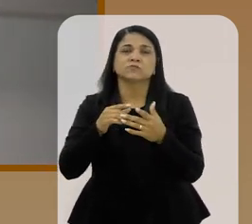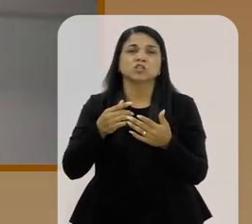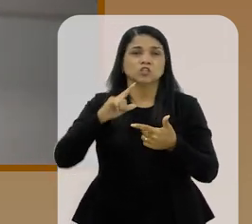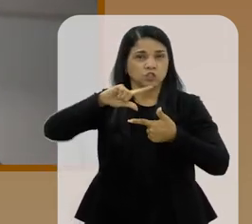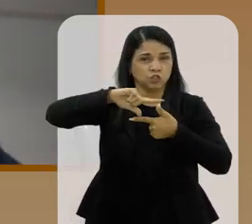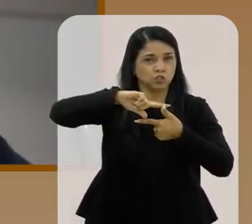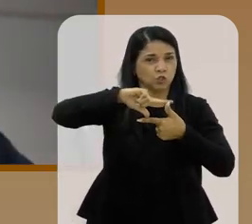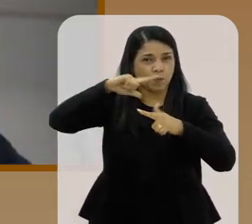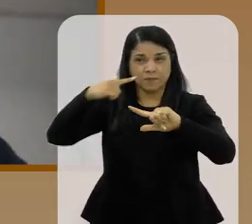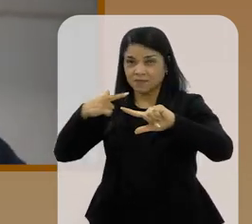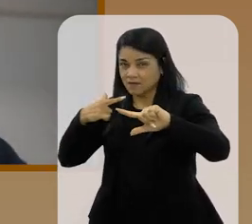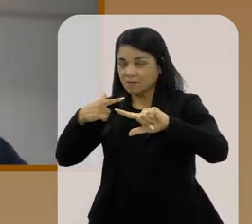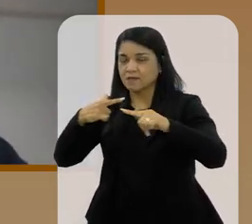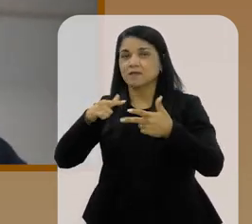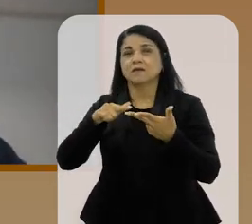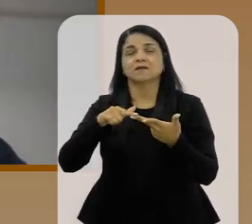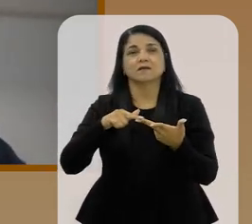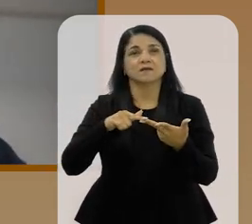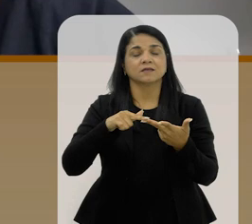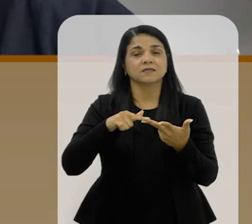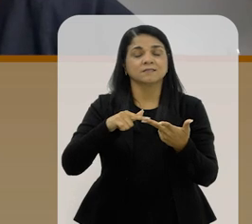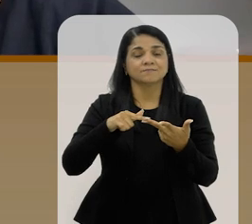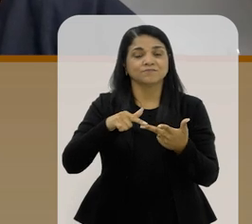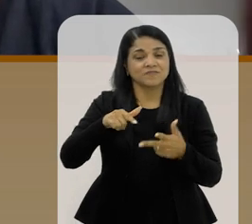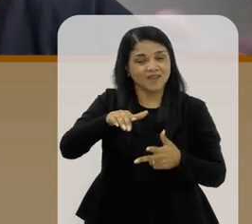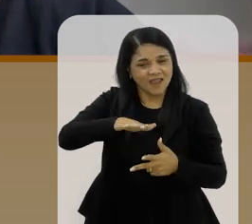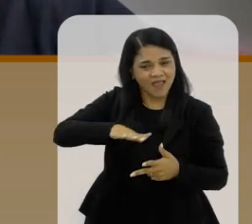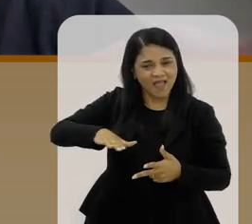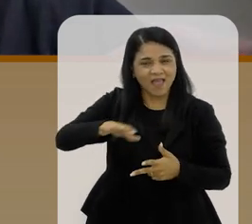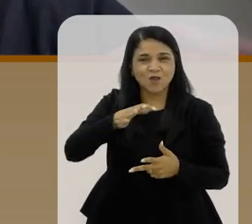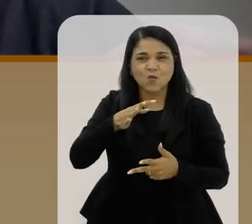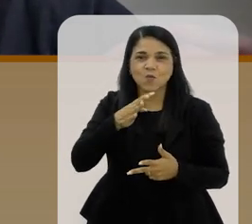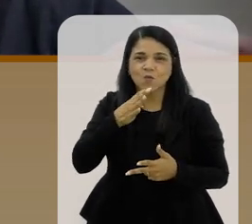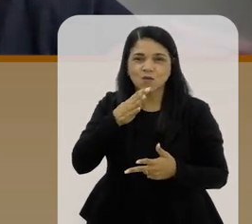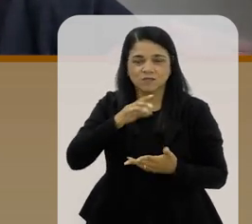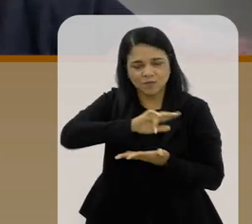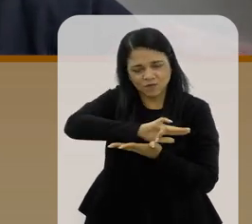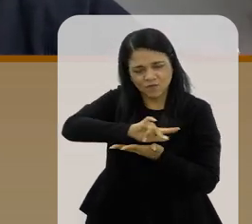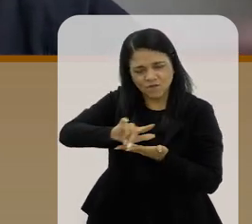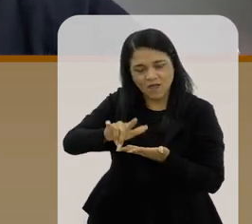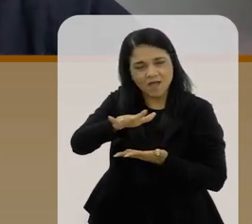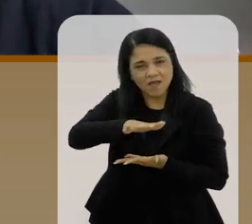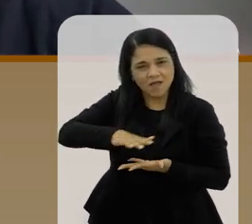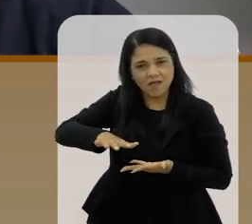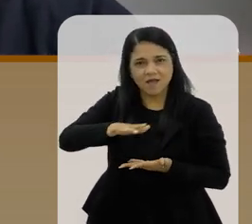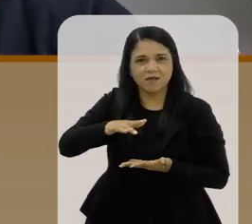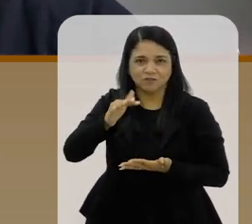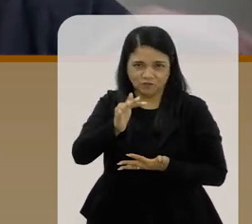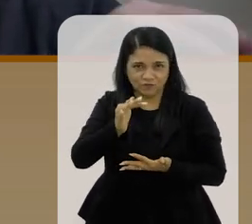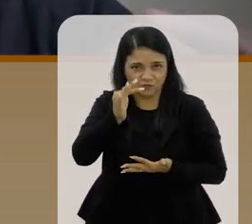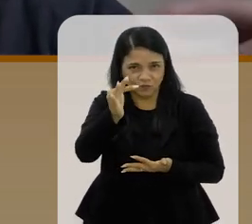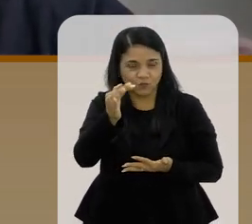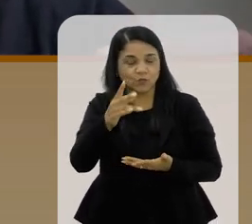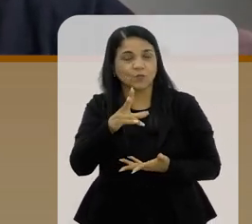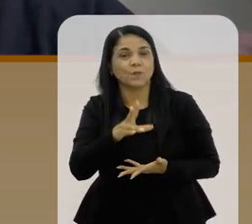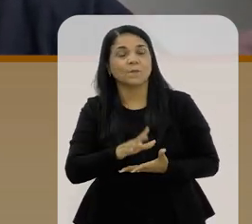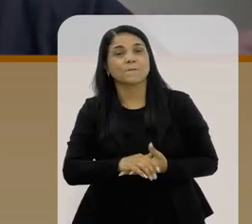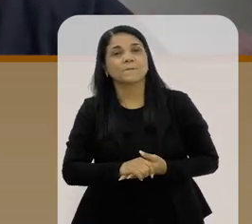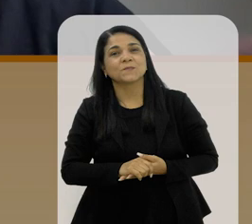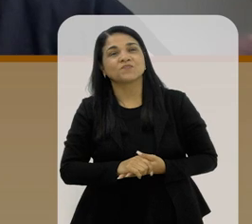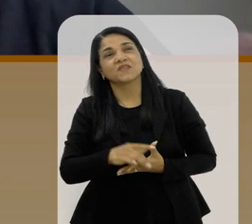com a probabilidade, geometria, e, bom, é difícil explicar algum dos teoremas em particular, mas,